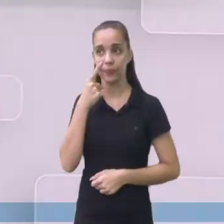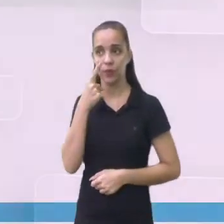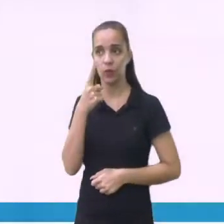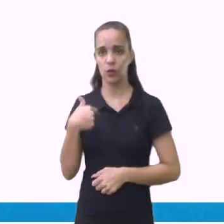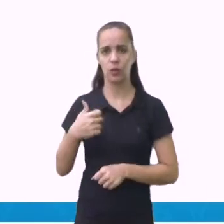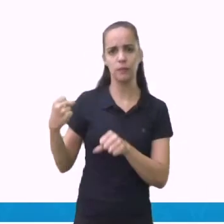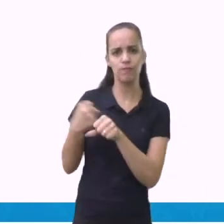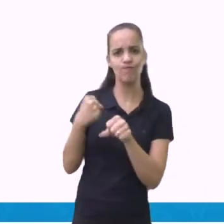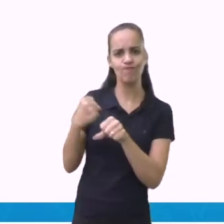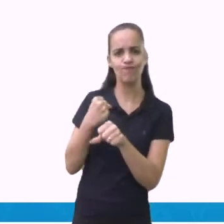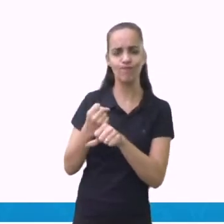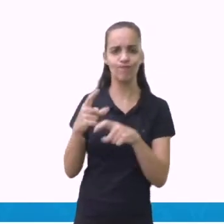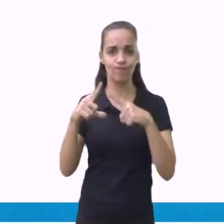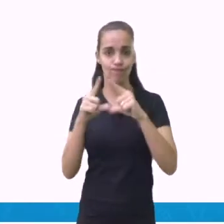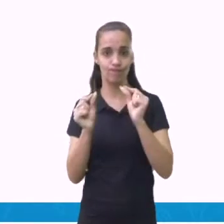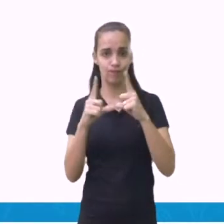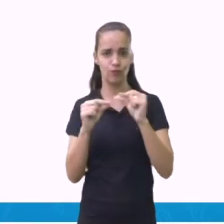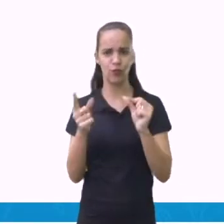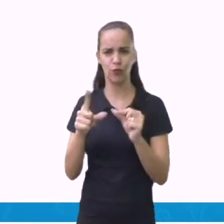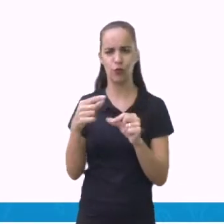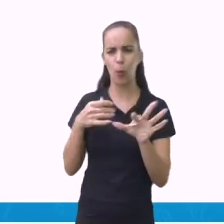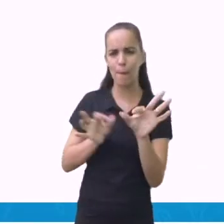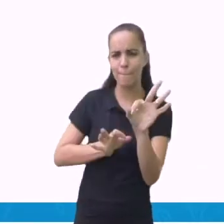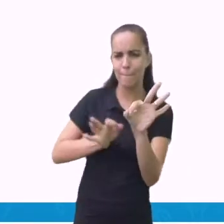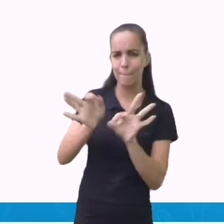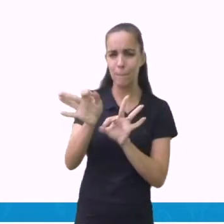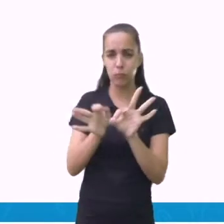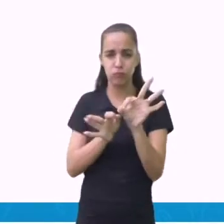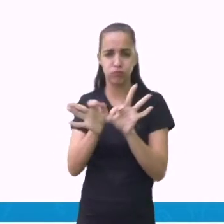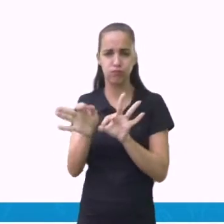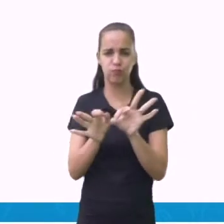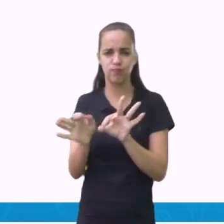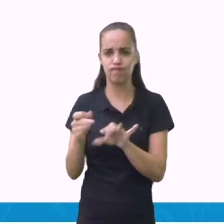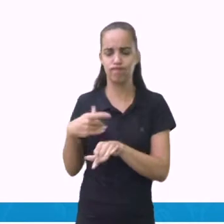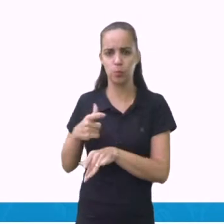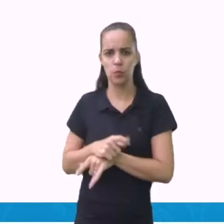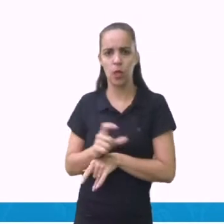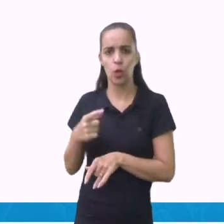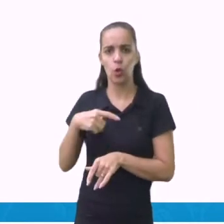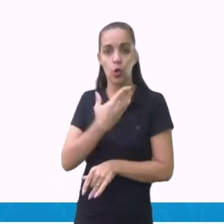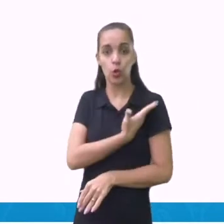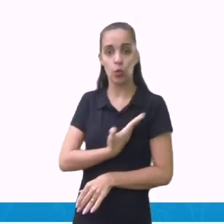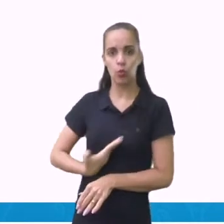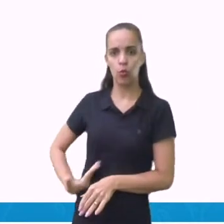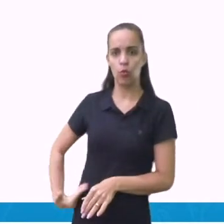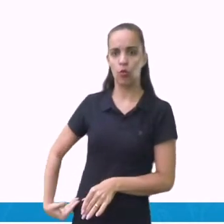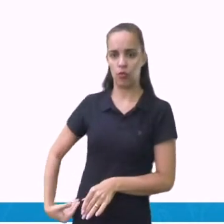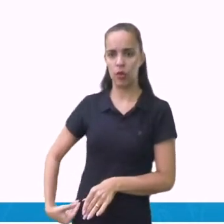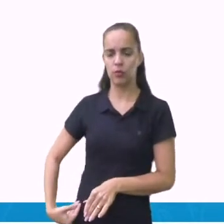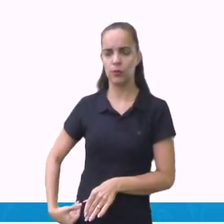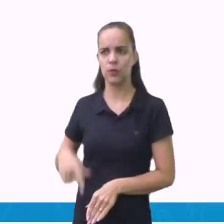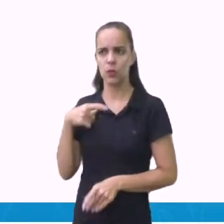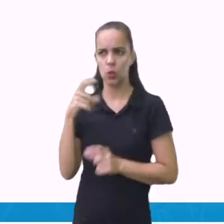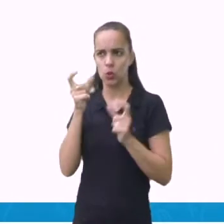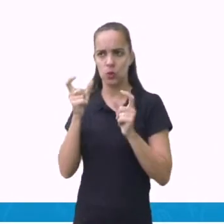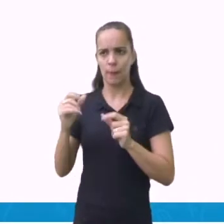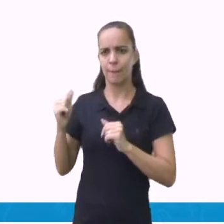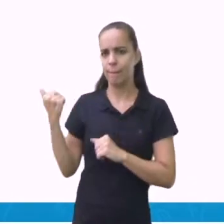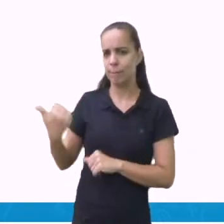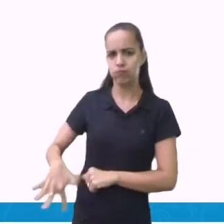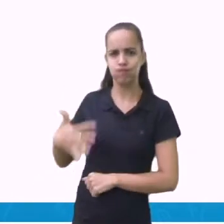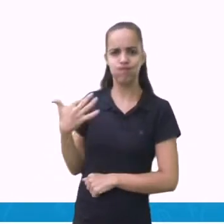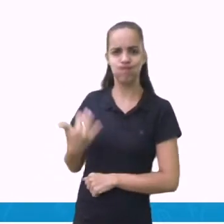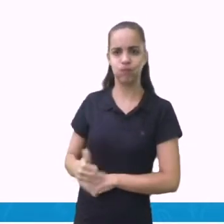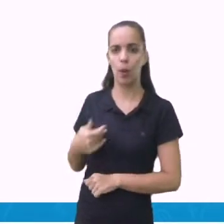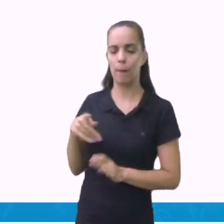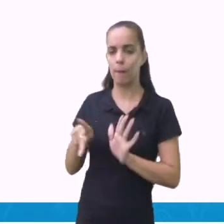a construção de Brasília foi um projeto mais audacioso do governo de Juscelino Kubitschek. Realmente, a construção de